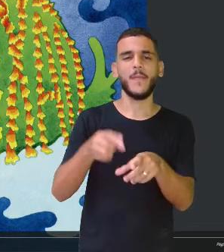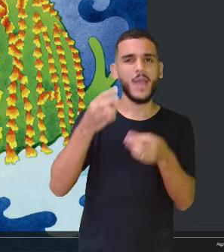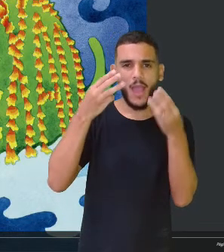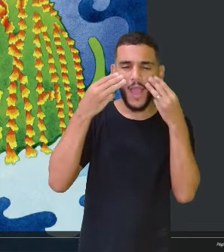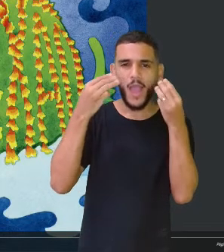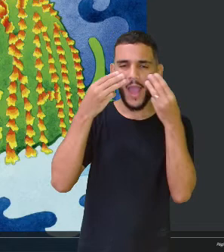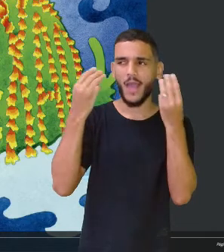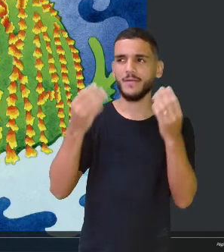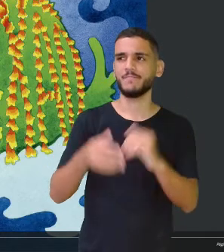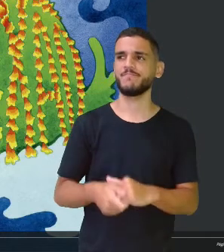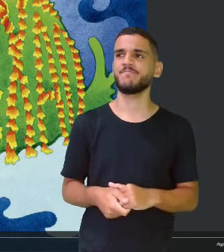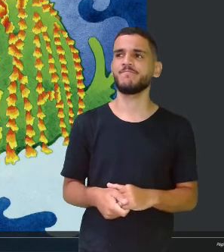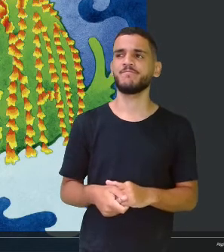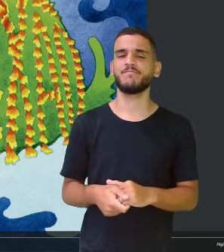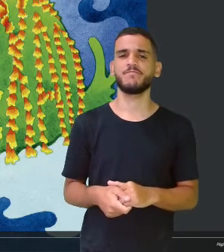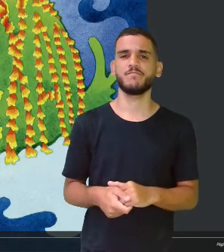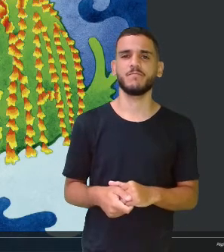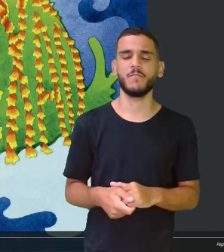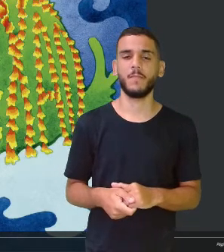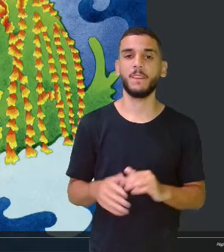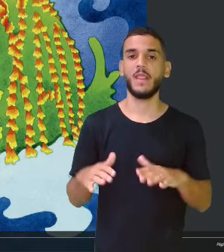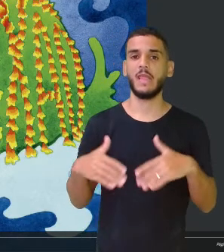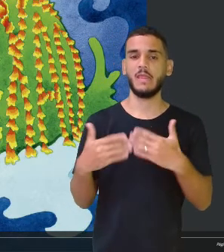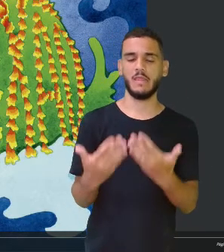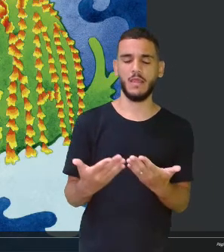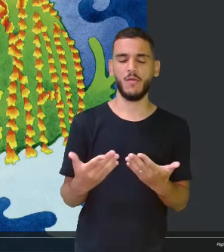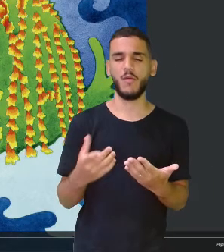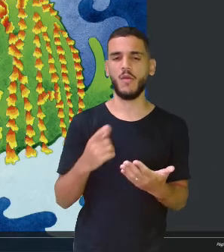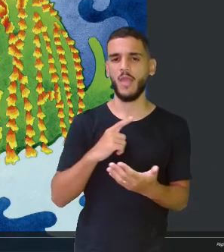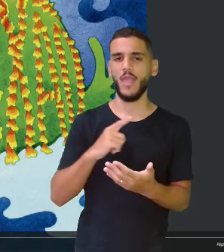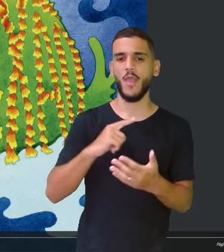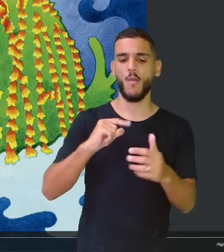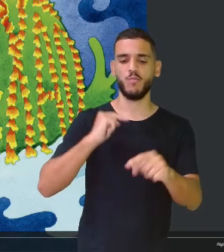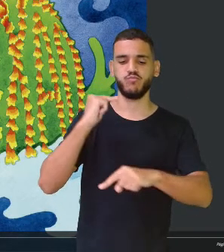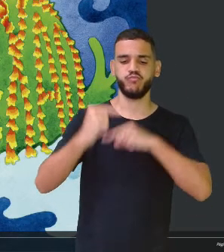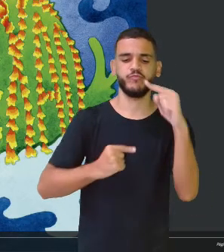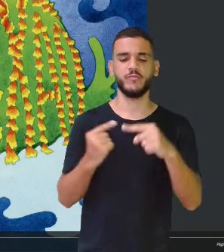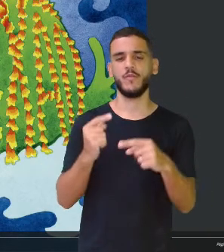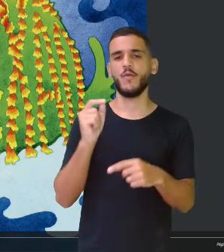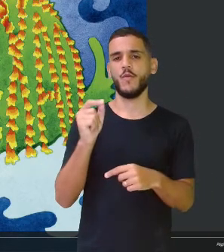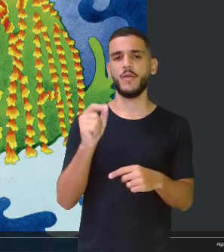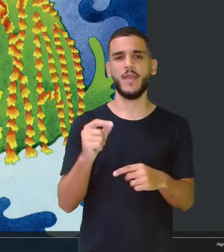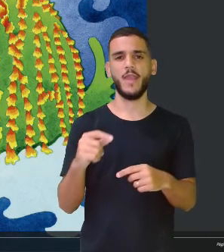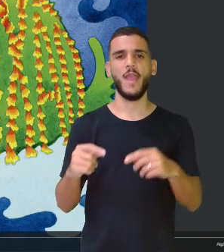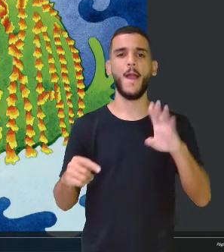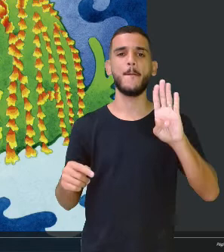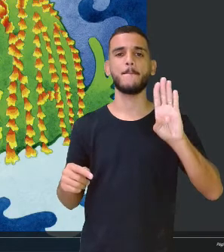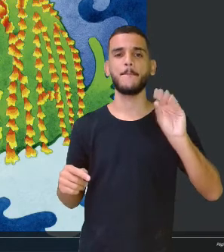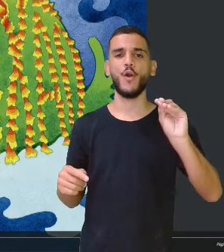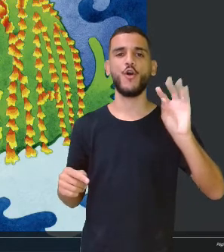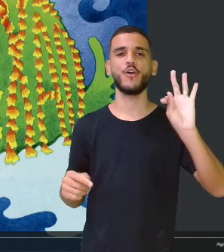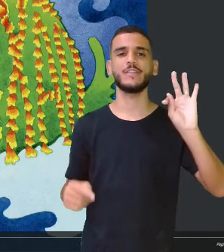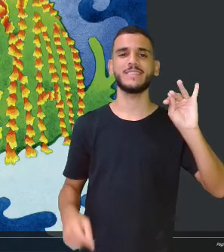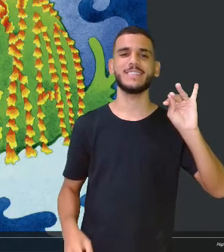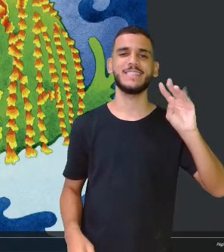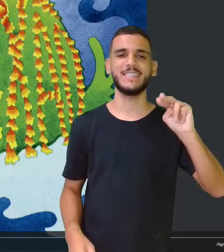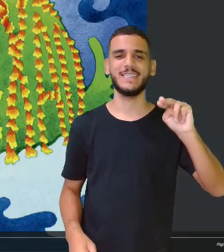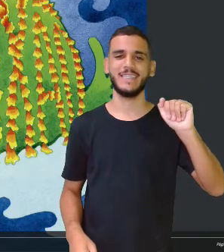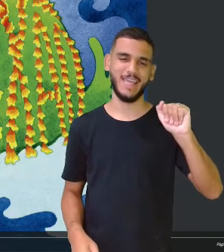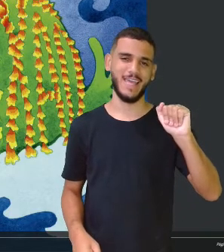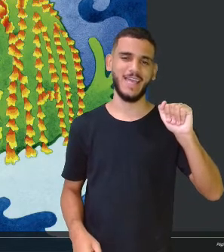hina. E aí, ó, o hina ficou grudado em mim e eu virei uma botina. Fiquei velha e vim parar